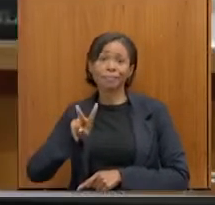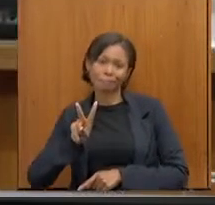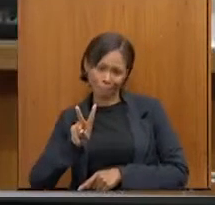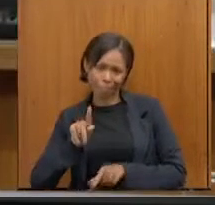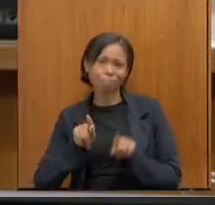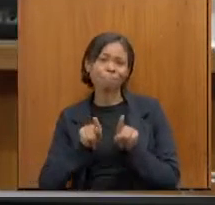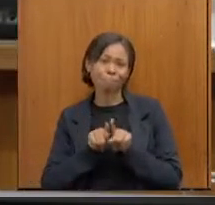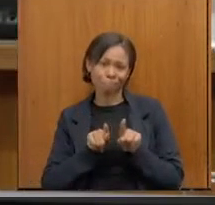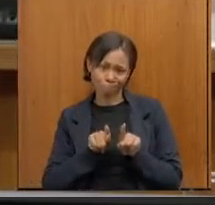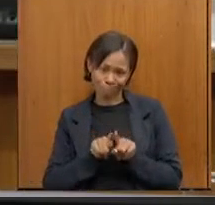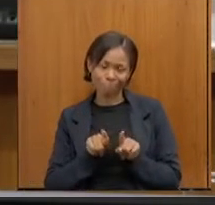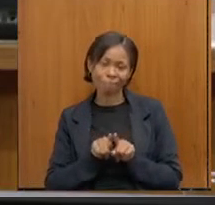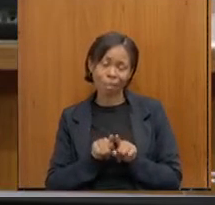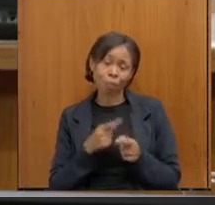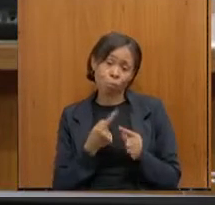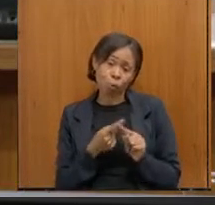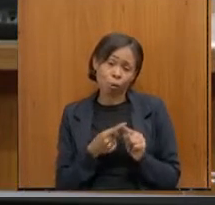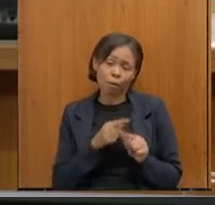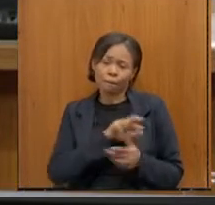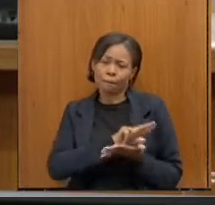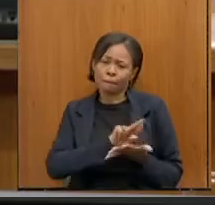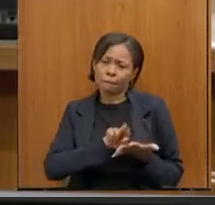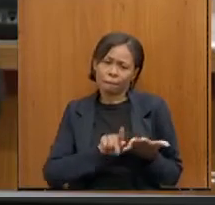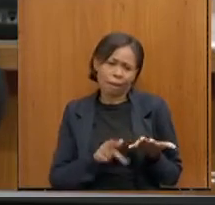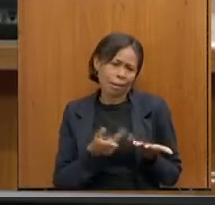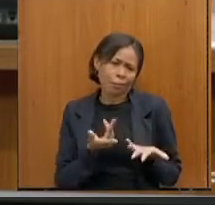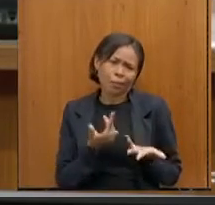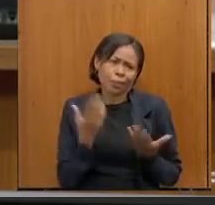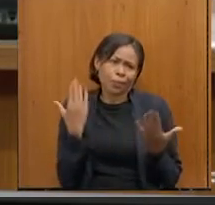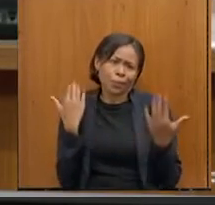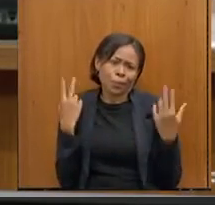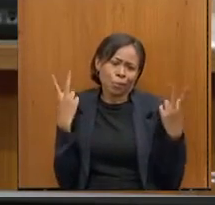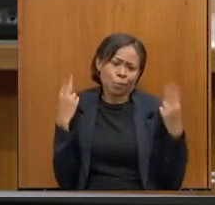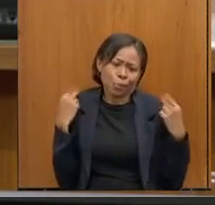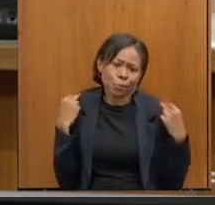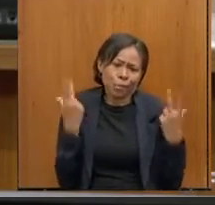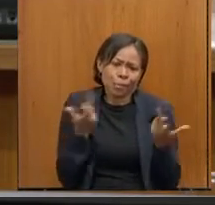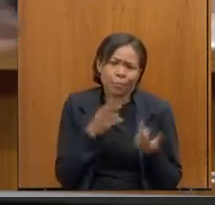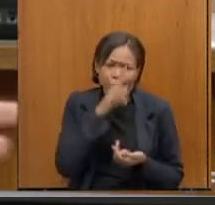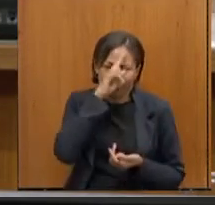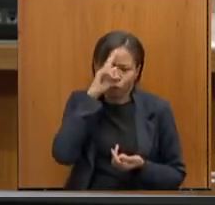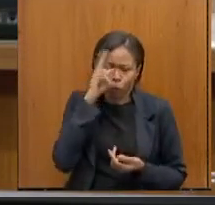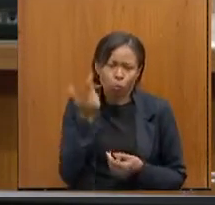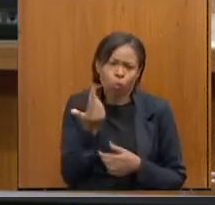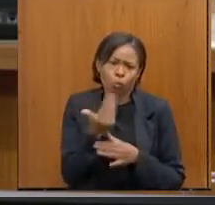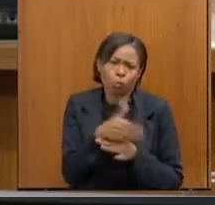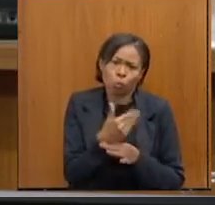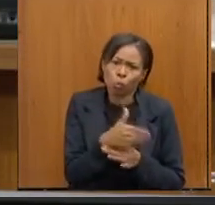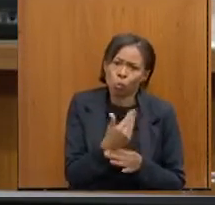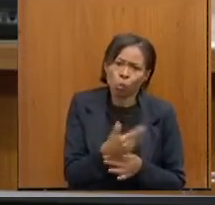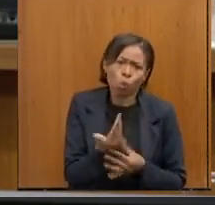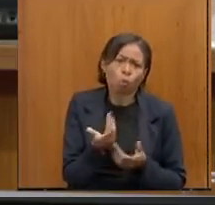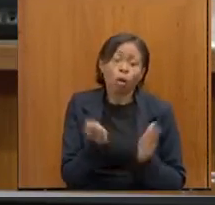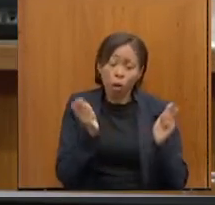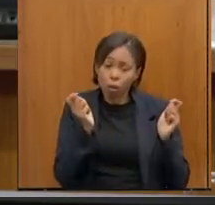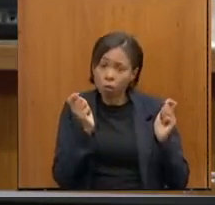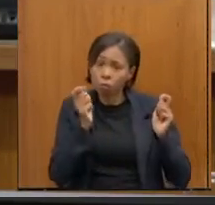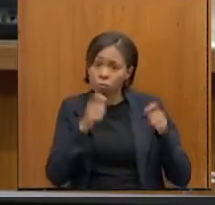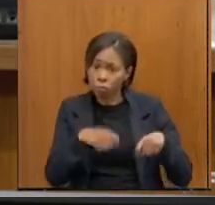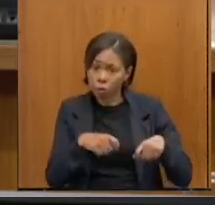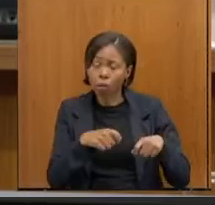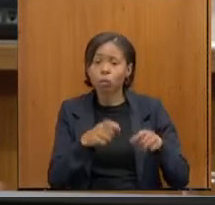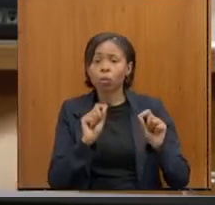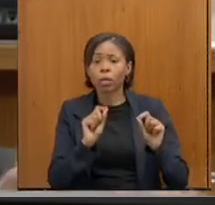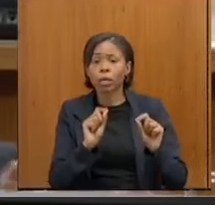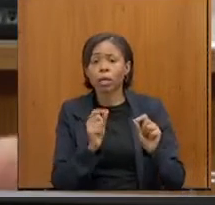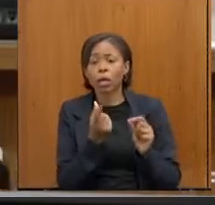uma série de Trabalhadores de táxi de Uber né de todos os clientes de aplicativo possam ter é uma